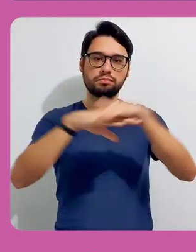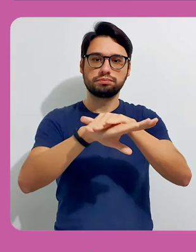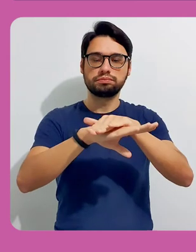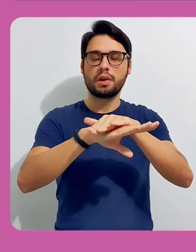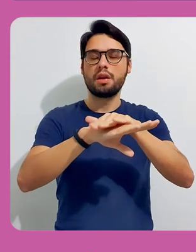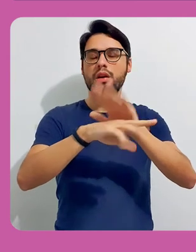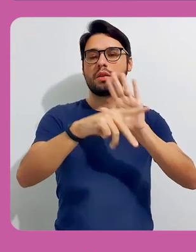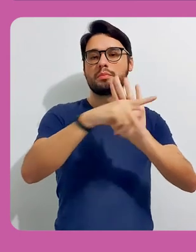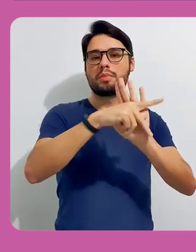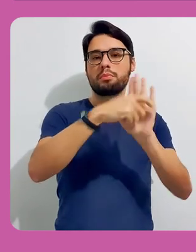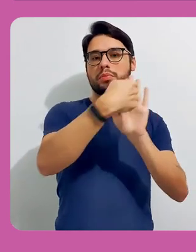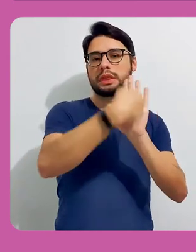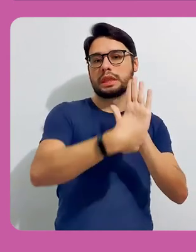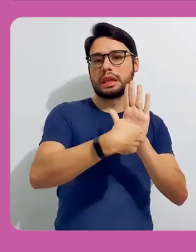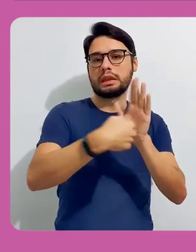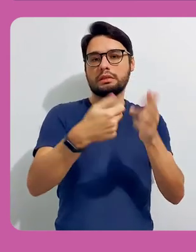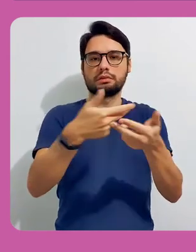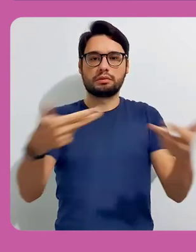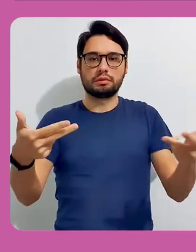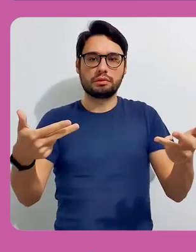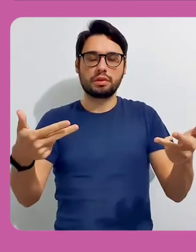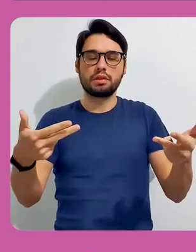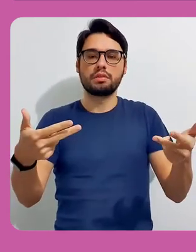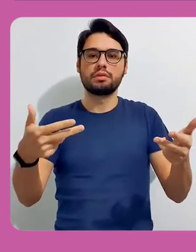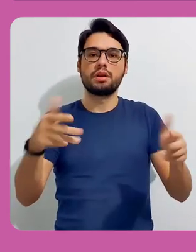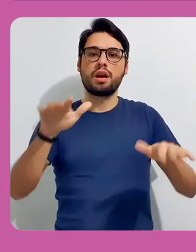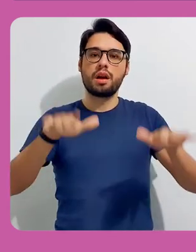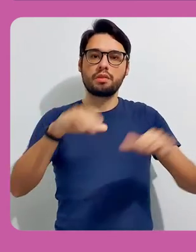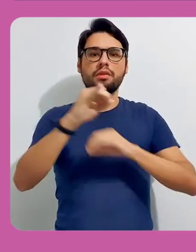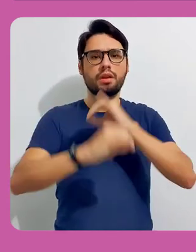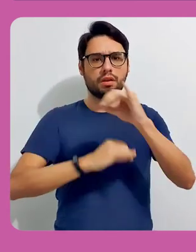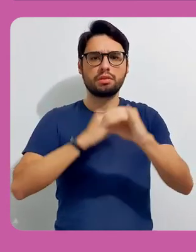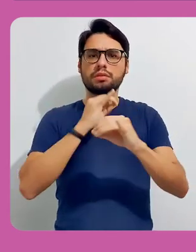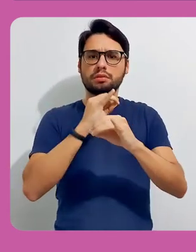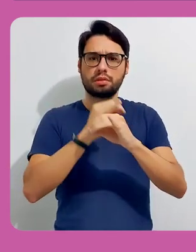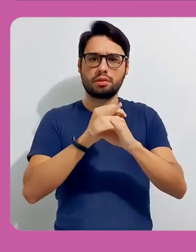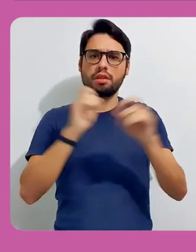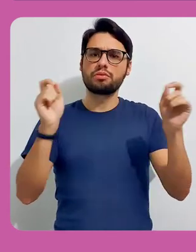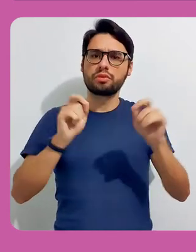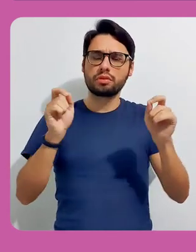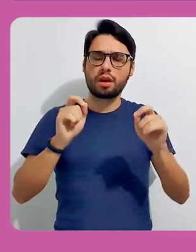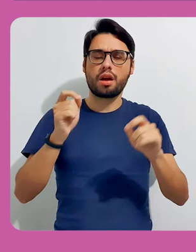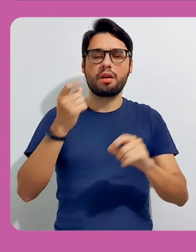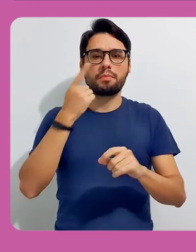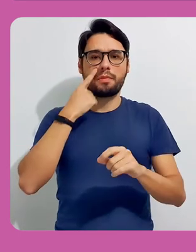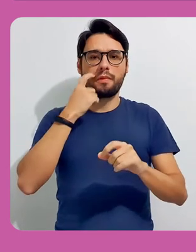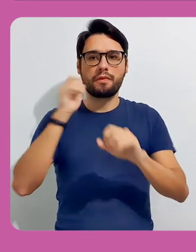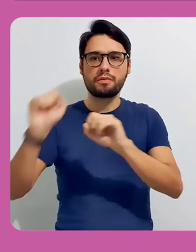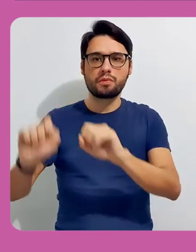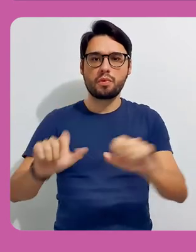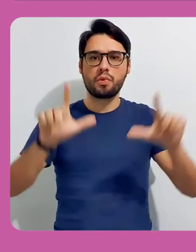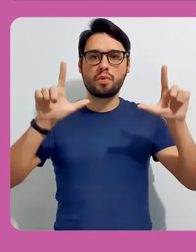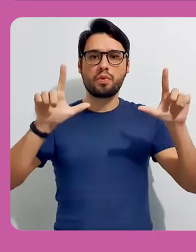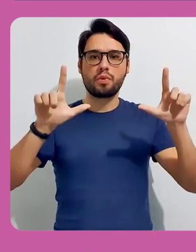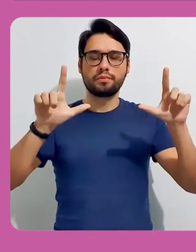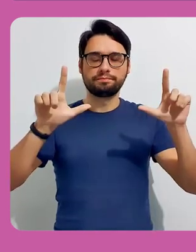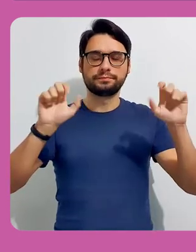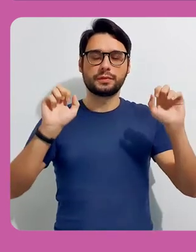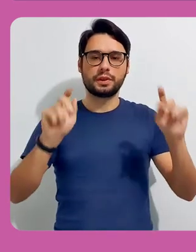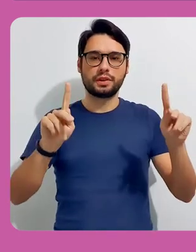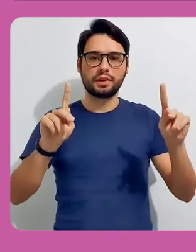for um arquivo texto por exemplo é o seu navegador um pdf do navegador normalmente consegue abrir esse arquivo